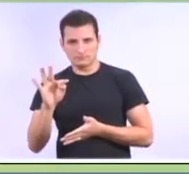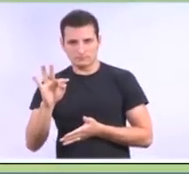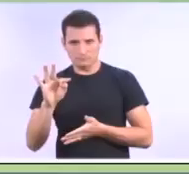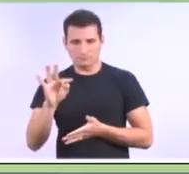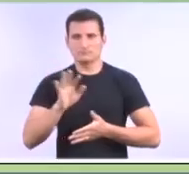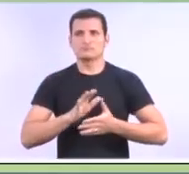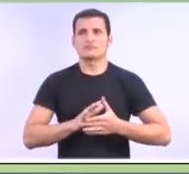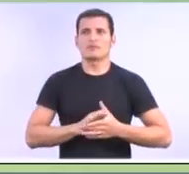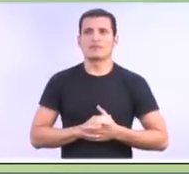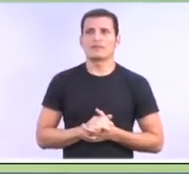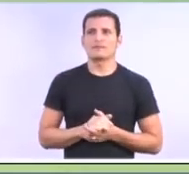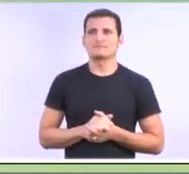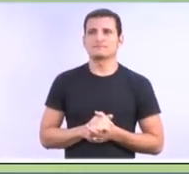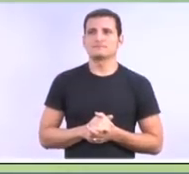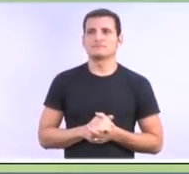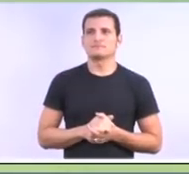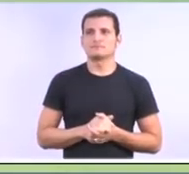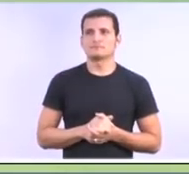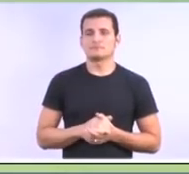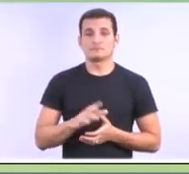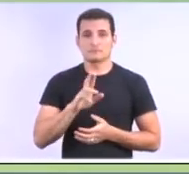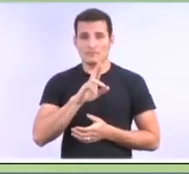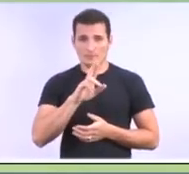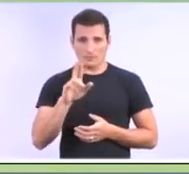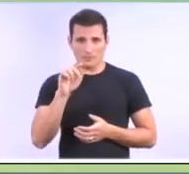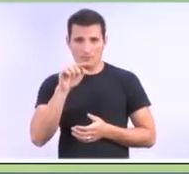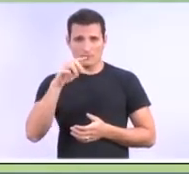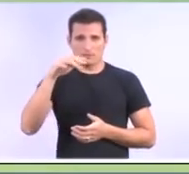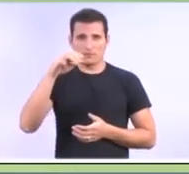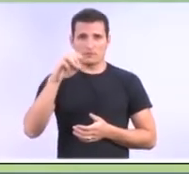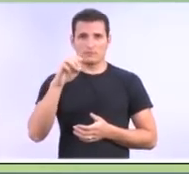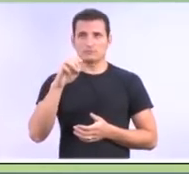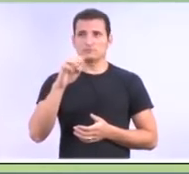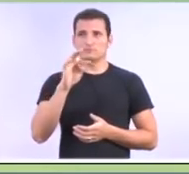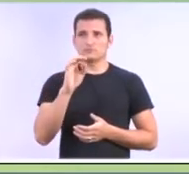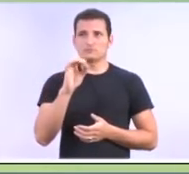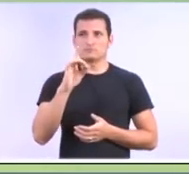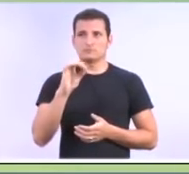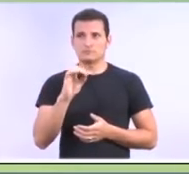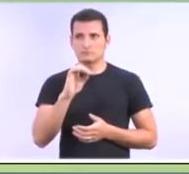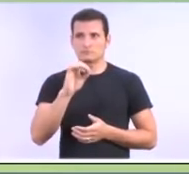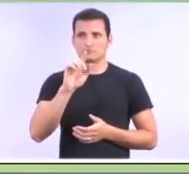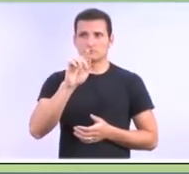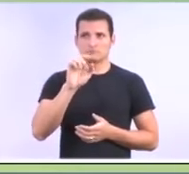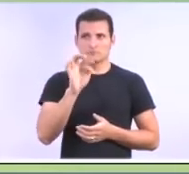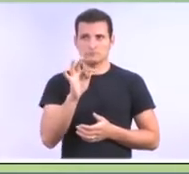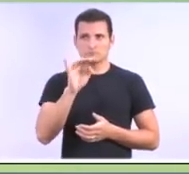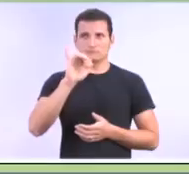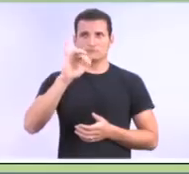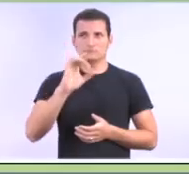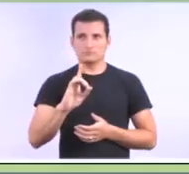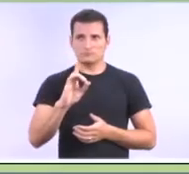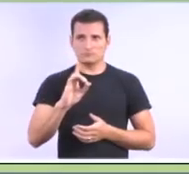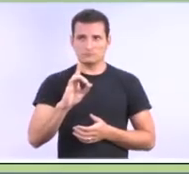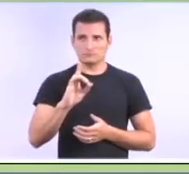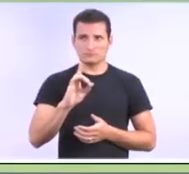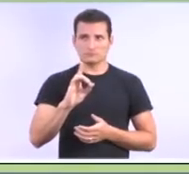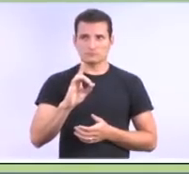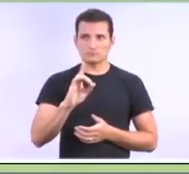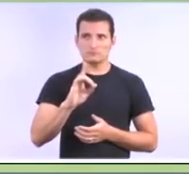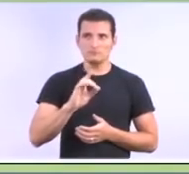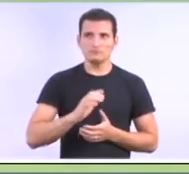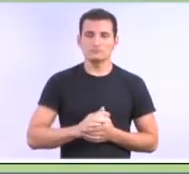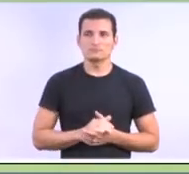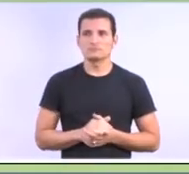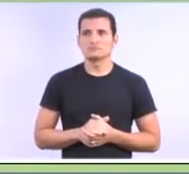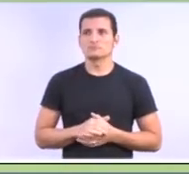atributo, e vou chamar o nome desse método get de getID, olha, por isso que o nome de get. Buscar, get é do inglês